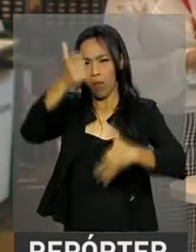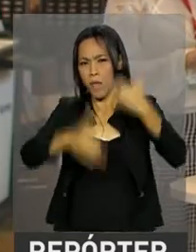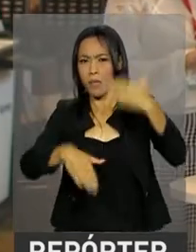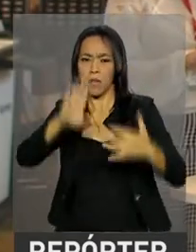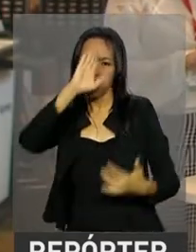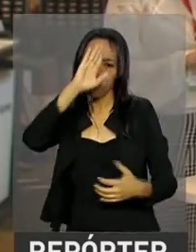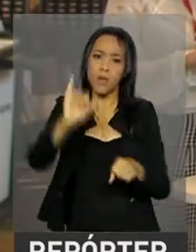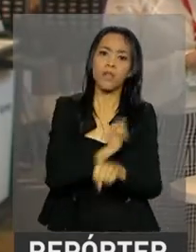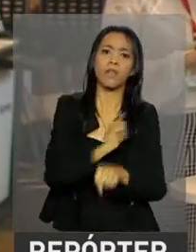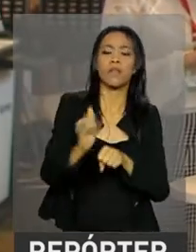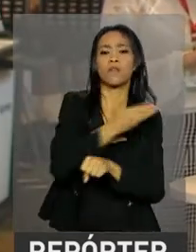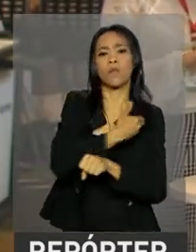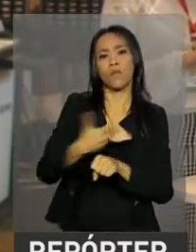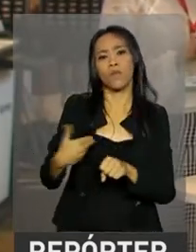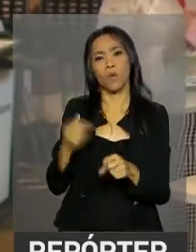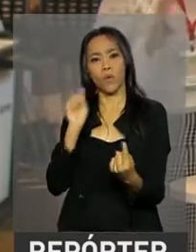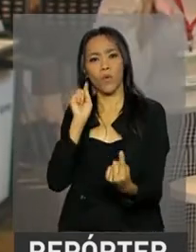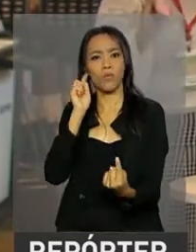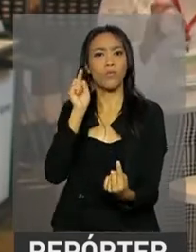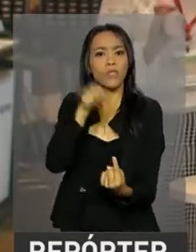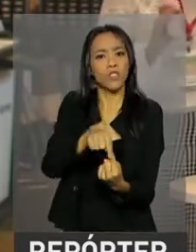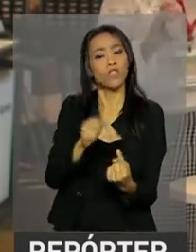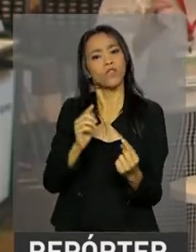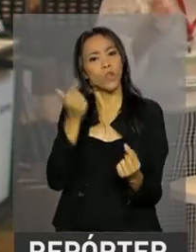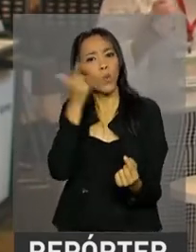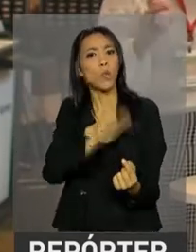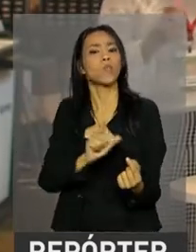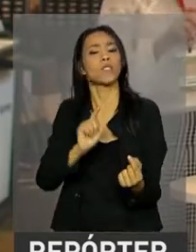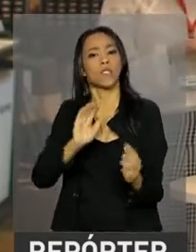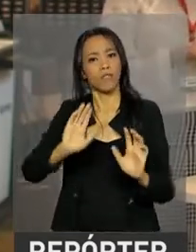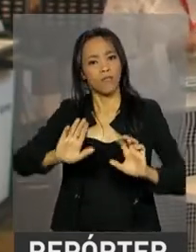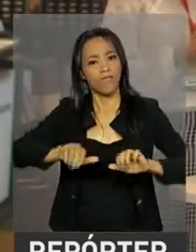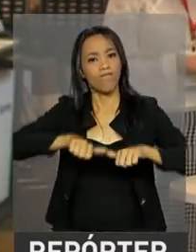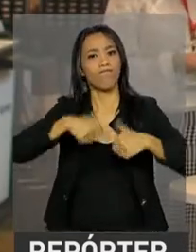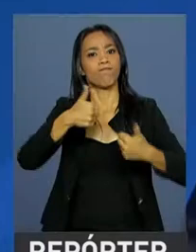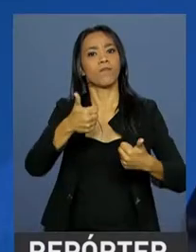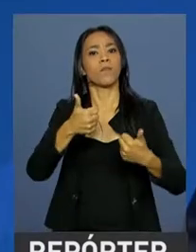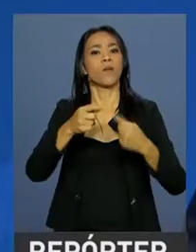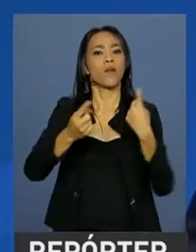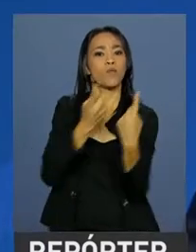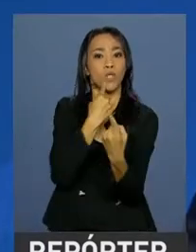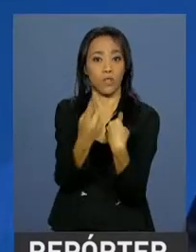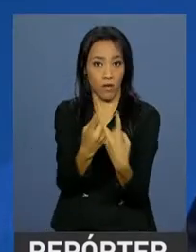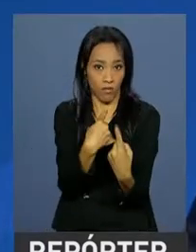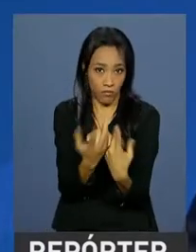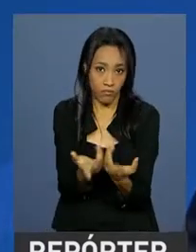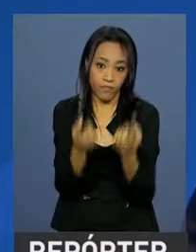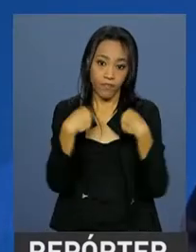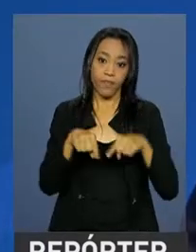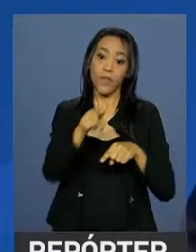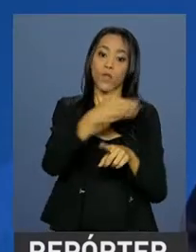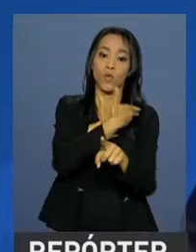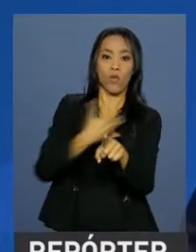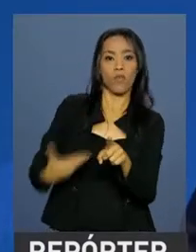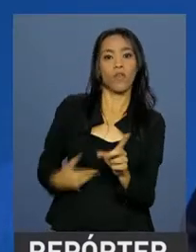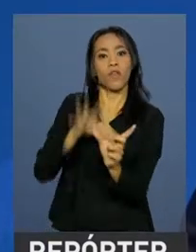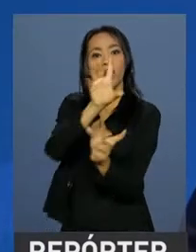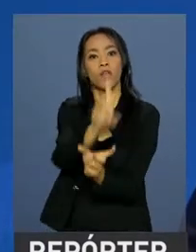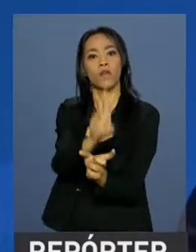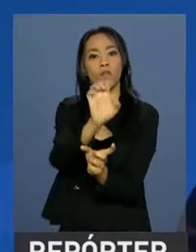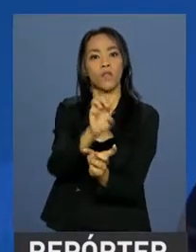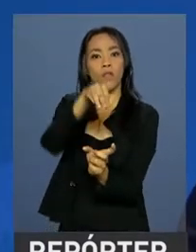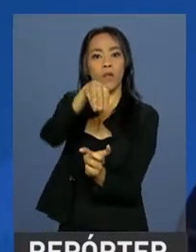governo para conseguir avançar com as reformas necessárias ao país: o diálogo. Em uma democracia,